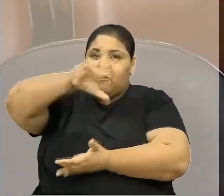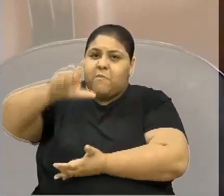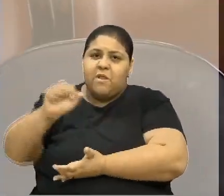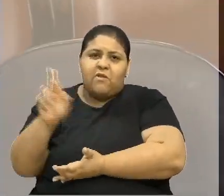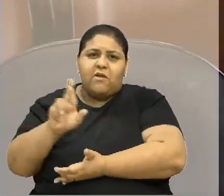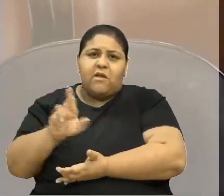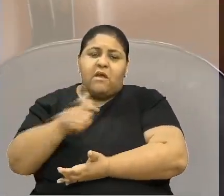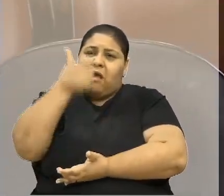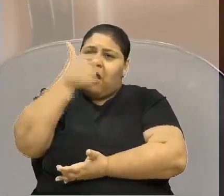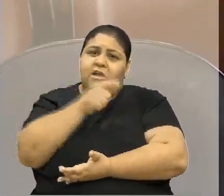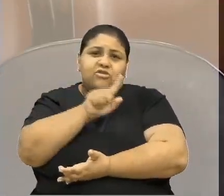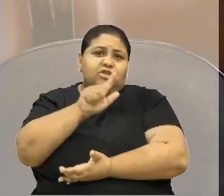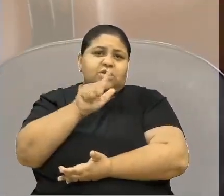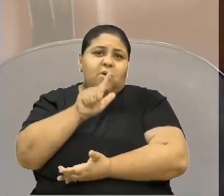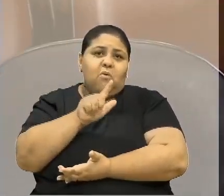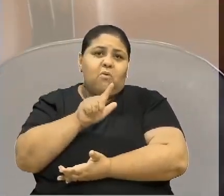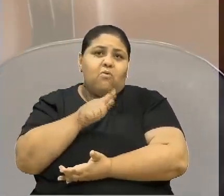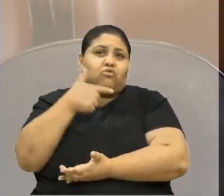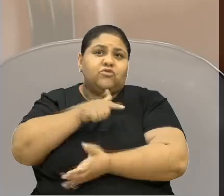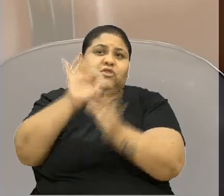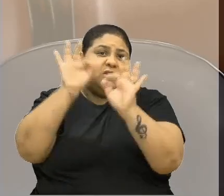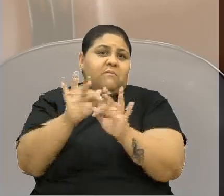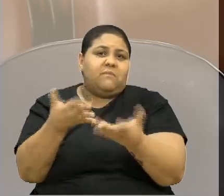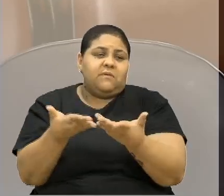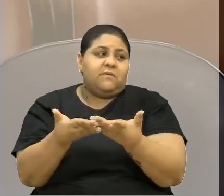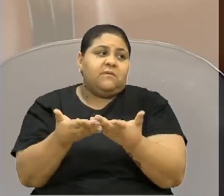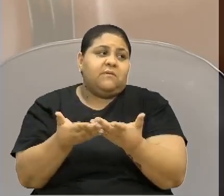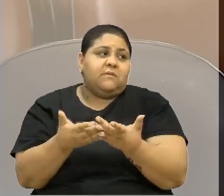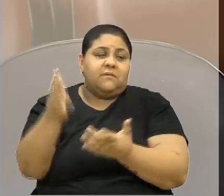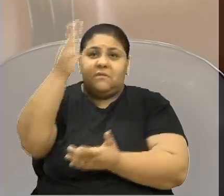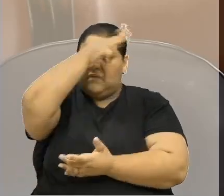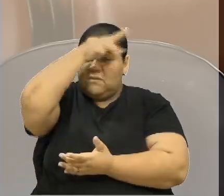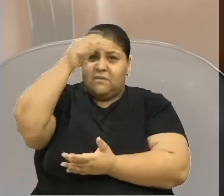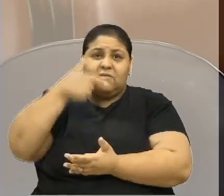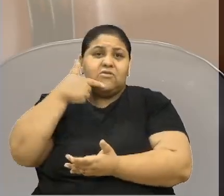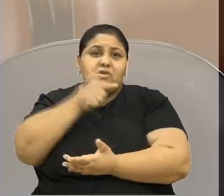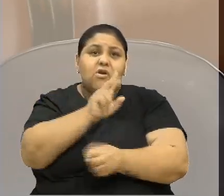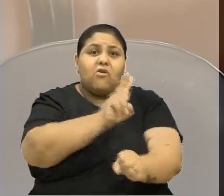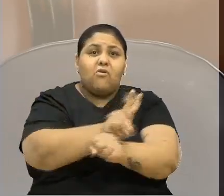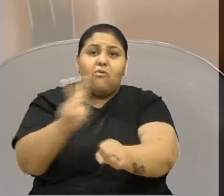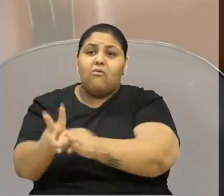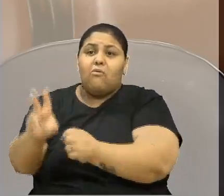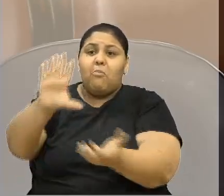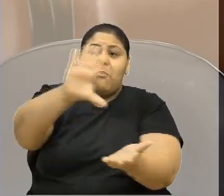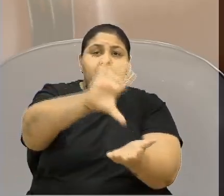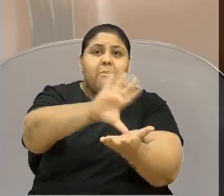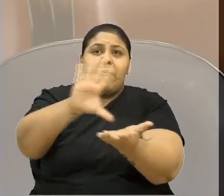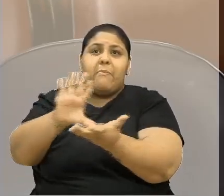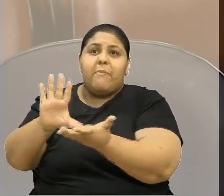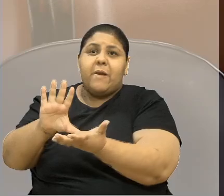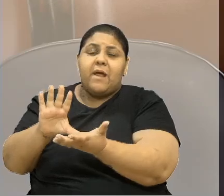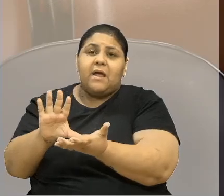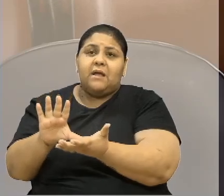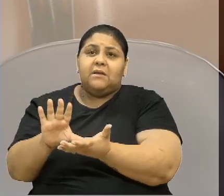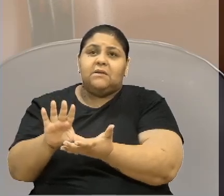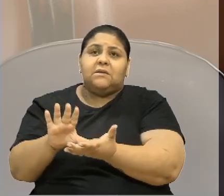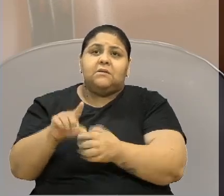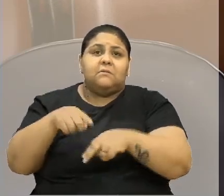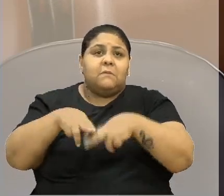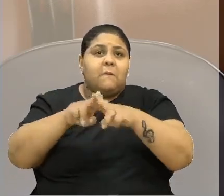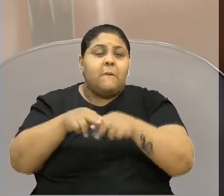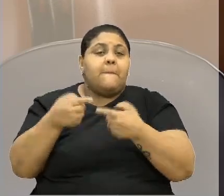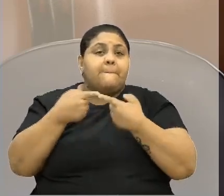lá o mutirão. Então o município não consegue nem cuidar das suas praças e parques. Mas eu falo da questão